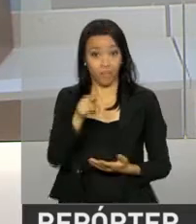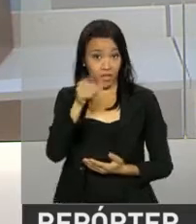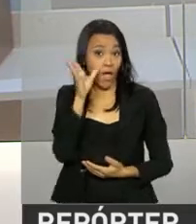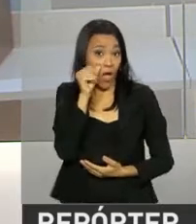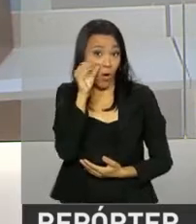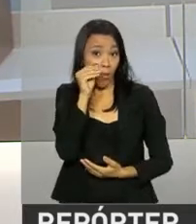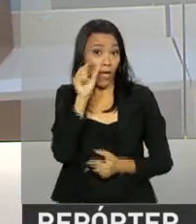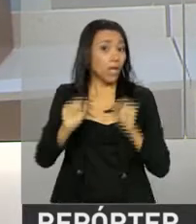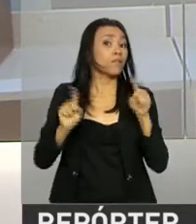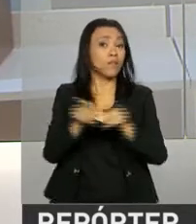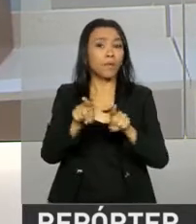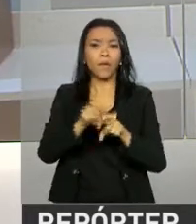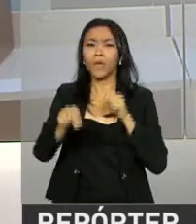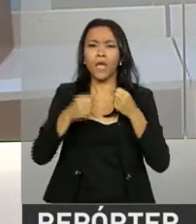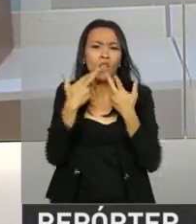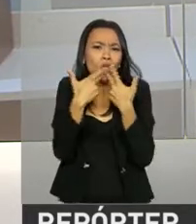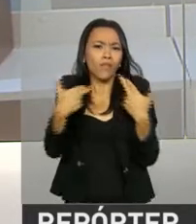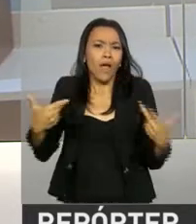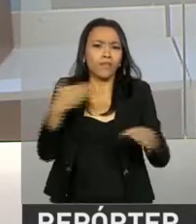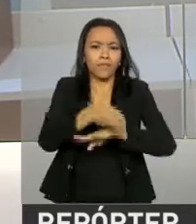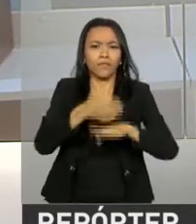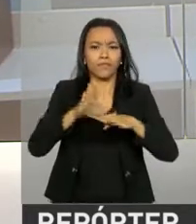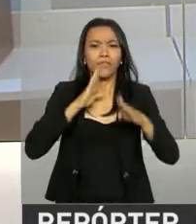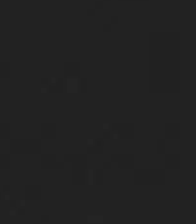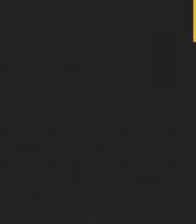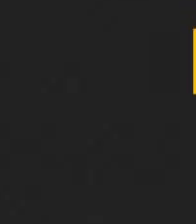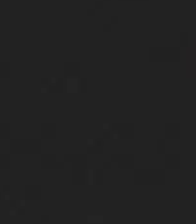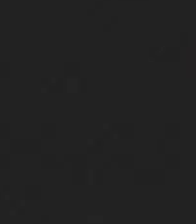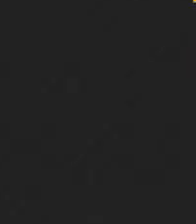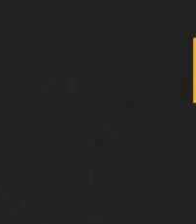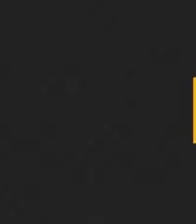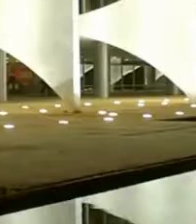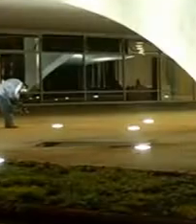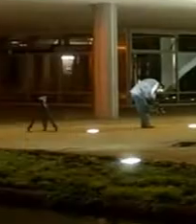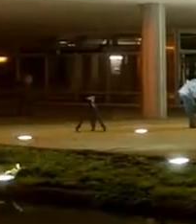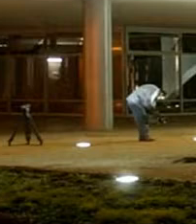você pode acompanhar também as novidades em nossas redes sociais